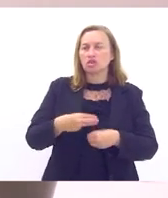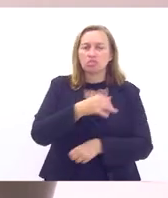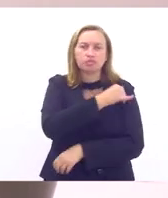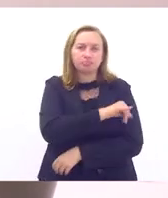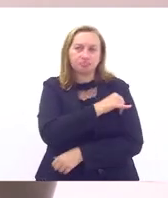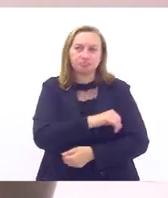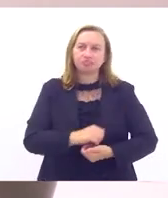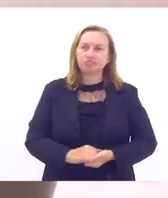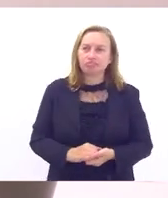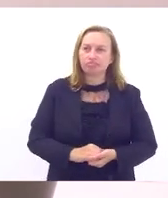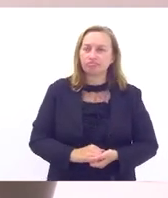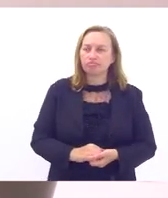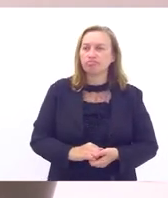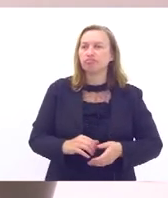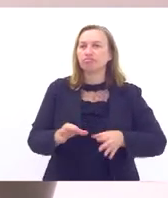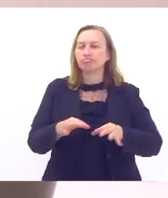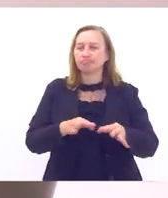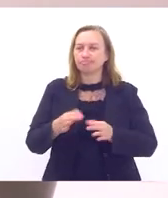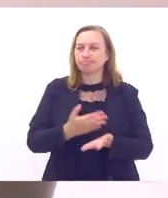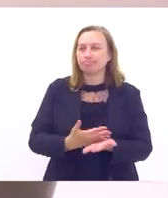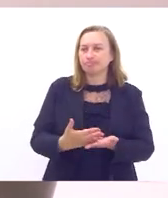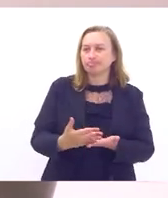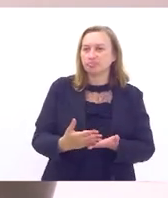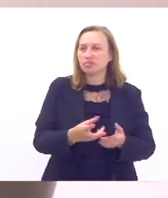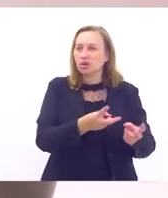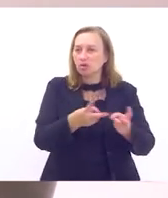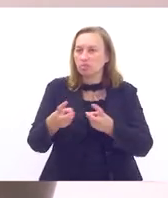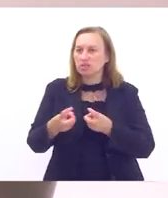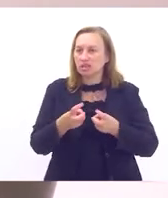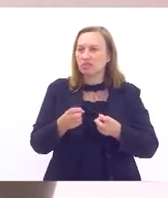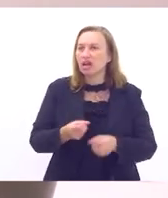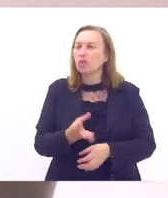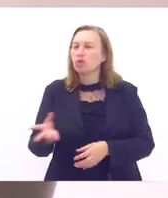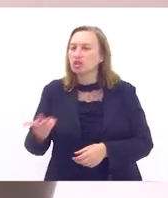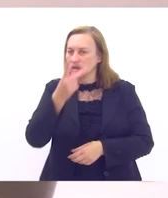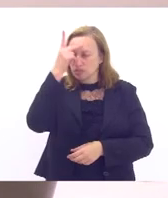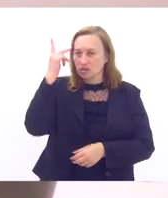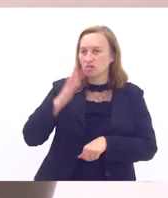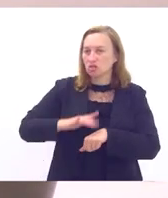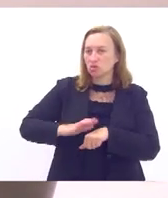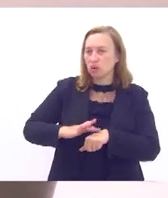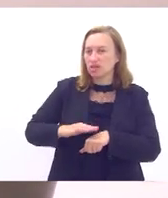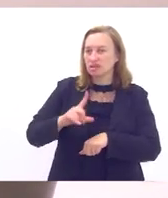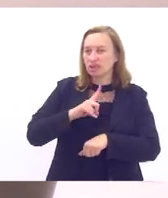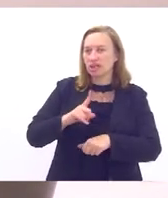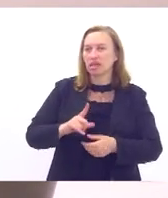Janeiro, um projeto piloto para busca ativa de sintomáticos,